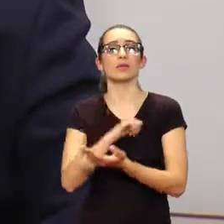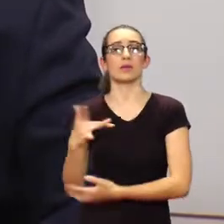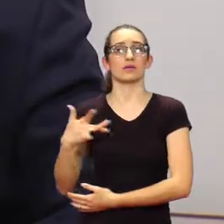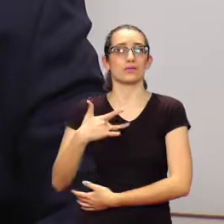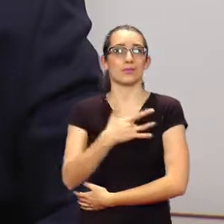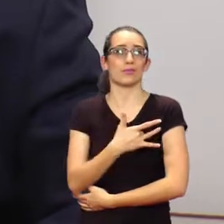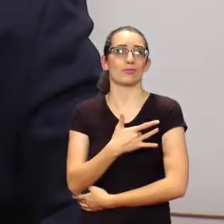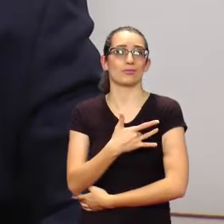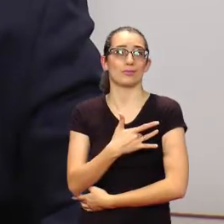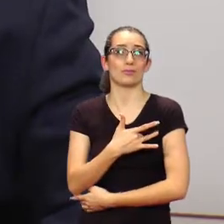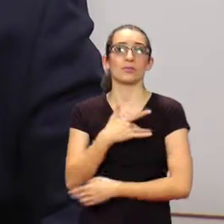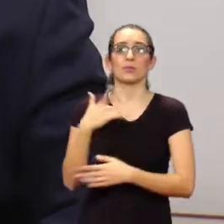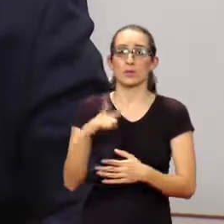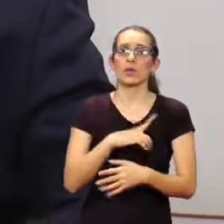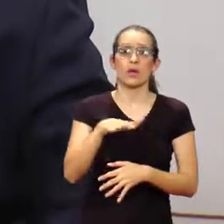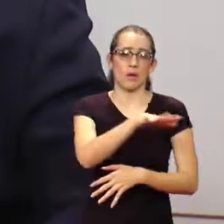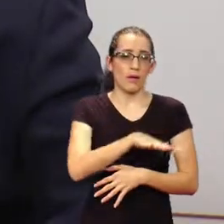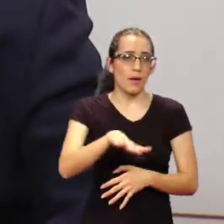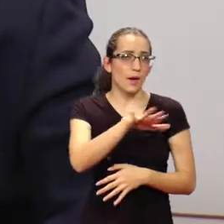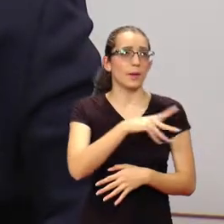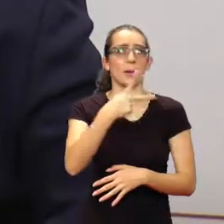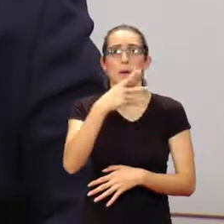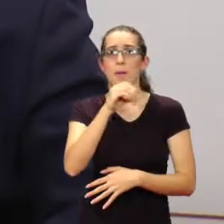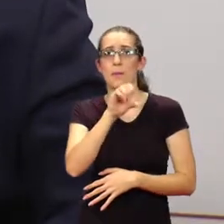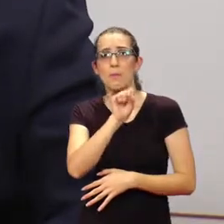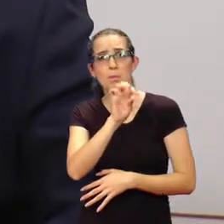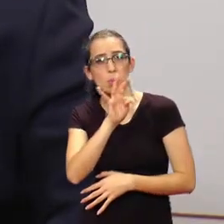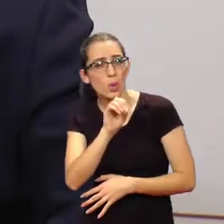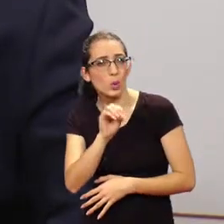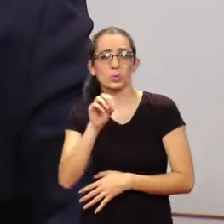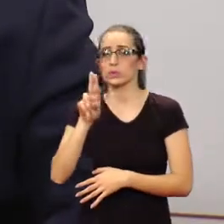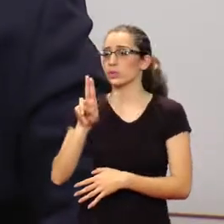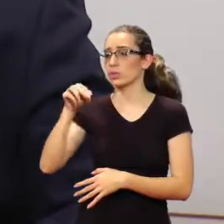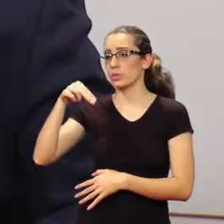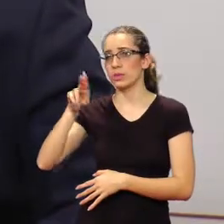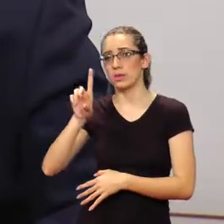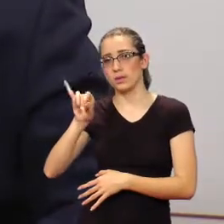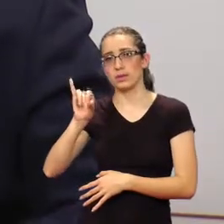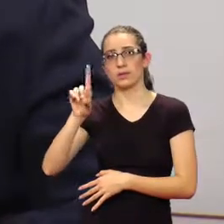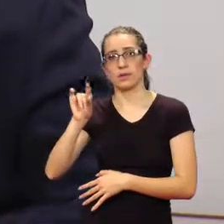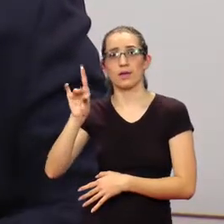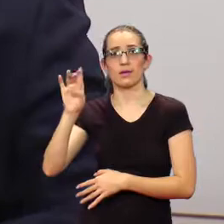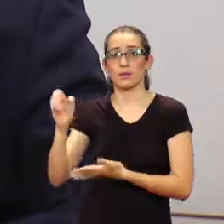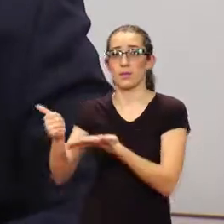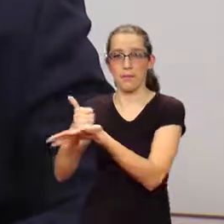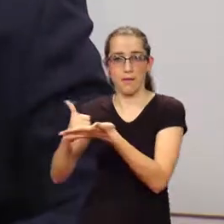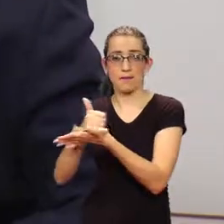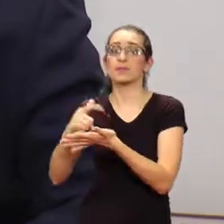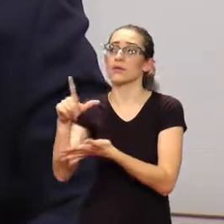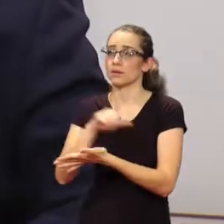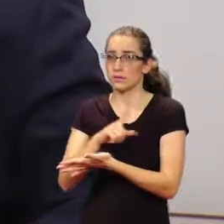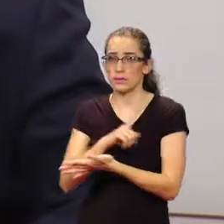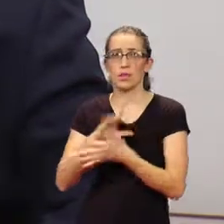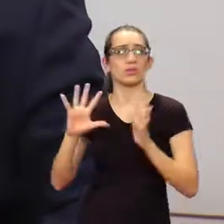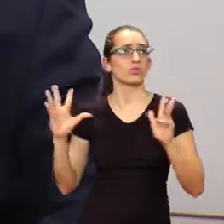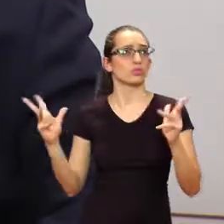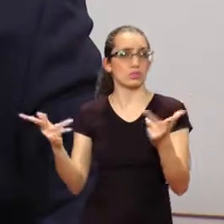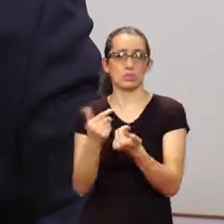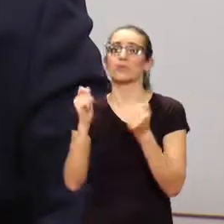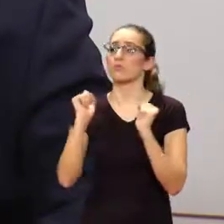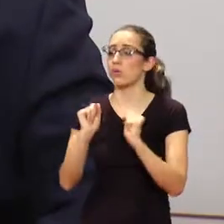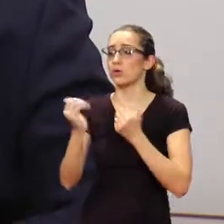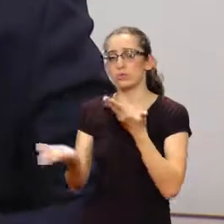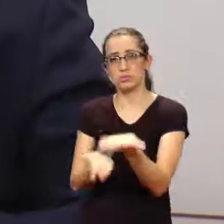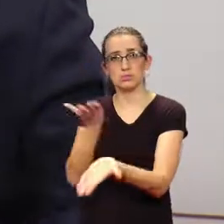manter-se um indivíduo saudável. Então, as unidades básicas estão preparadas para receber a população. Nós temos a inserção na unidade básica